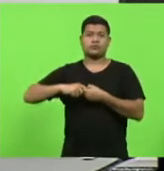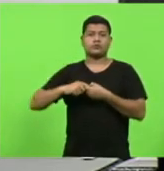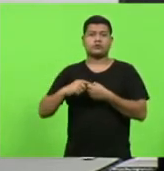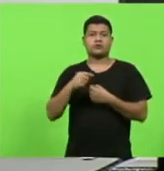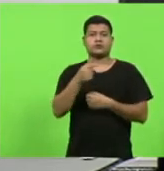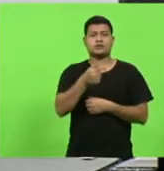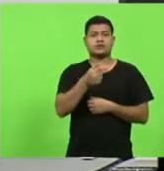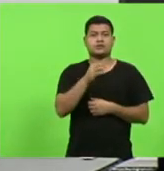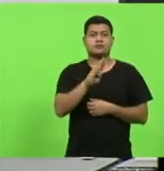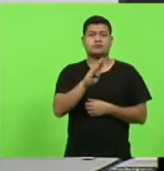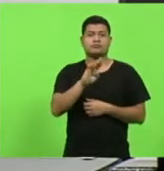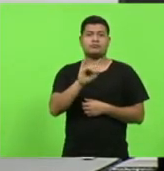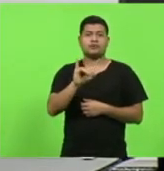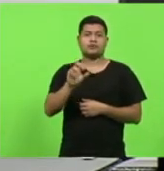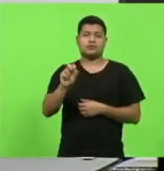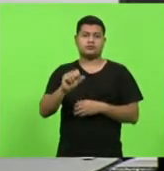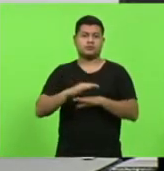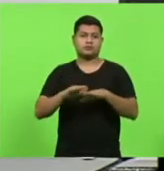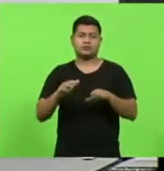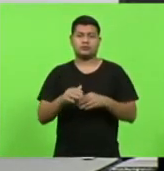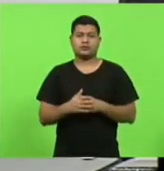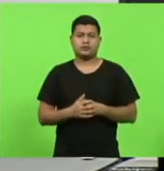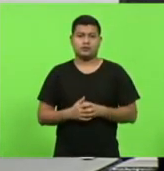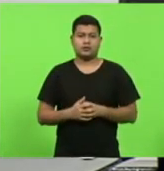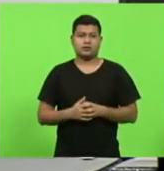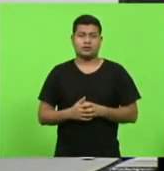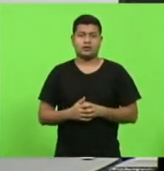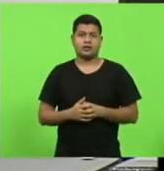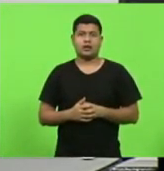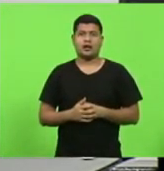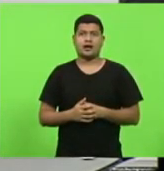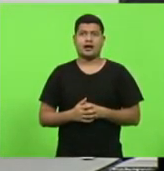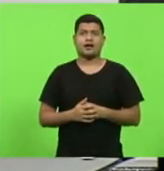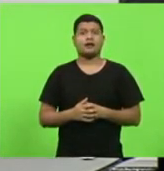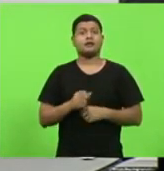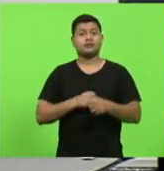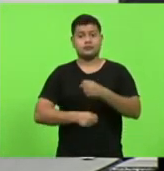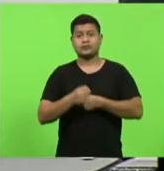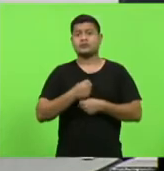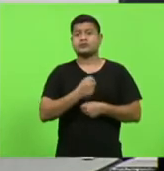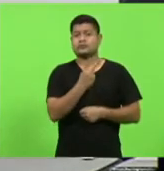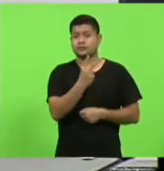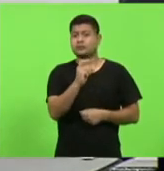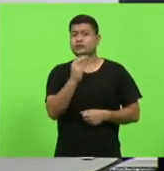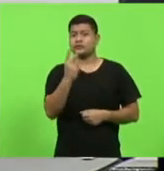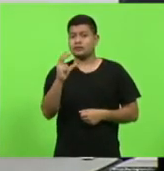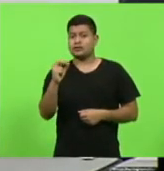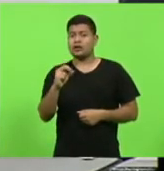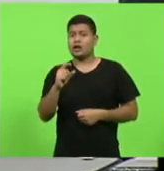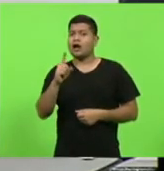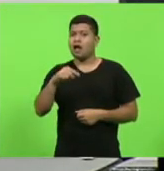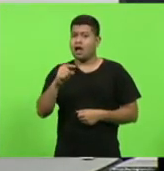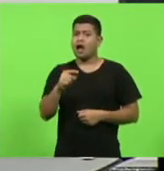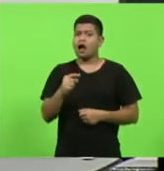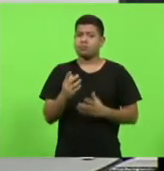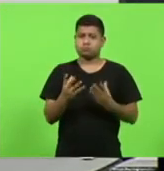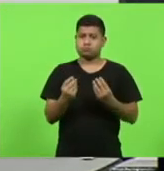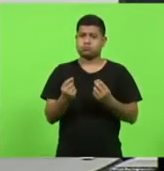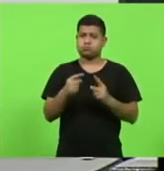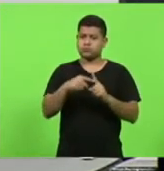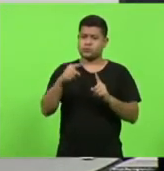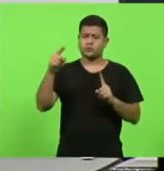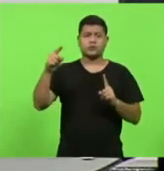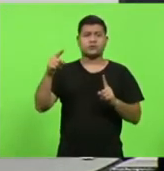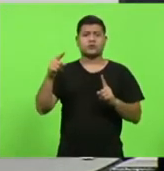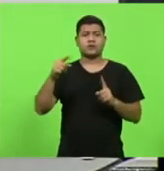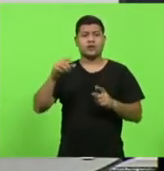volta. 7 bi de volta em 2020. Então, são números que fazem com que a